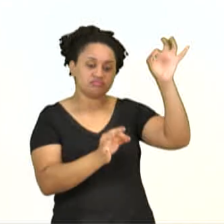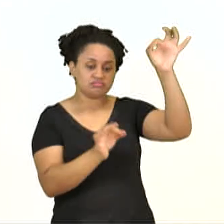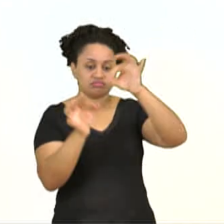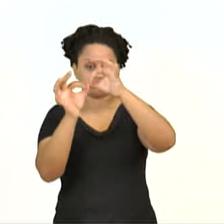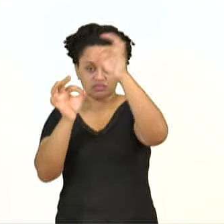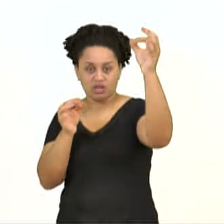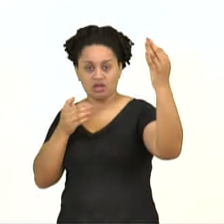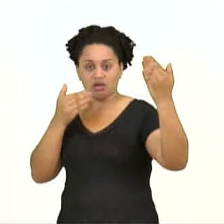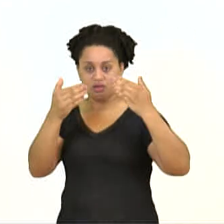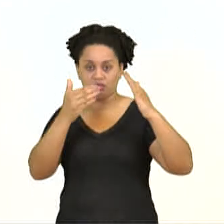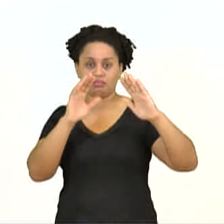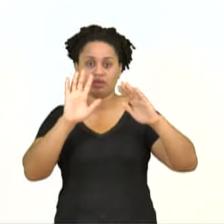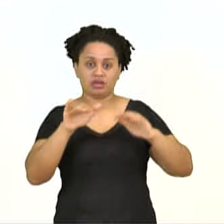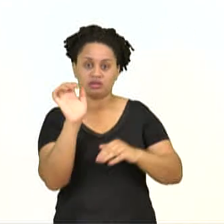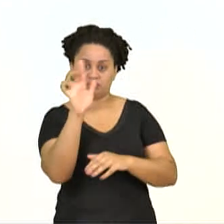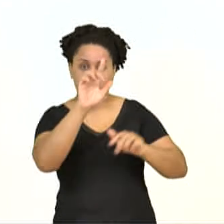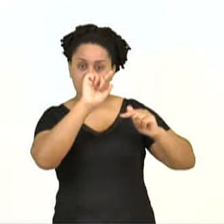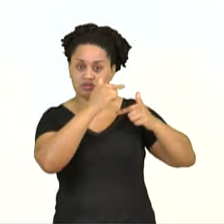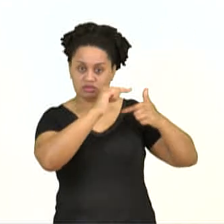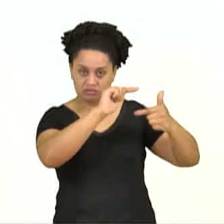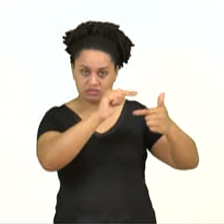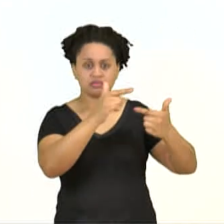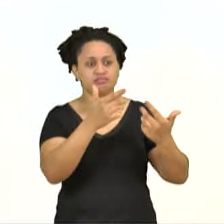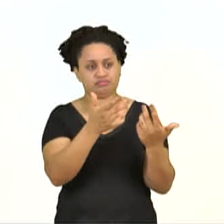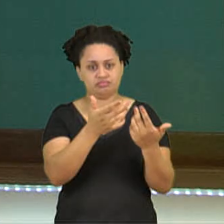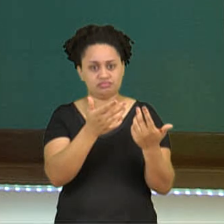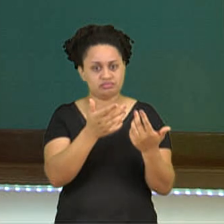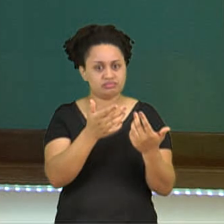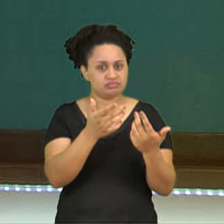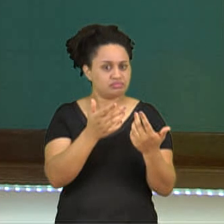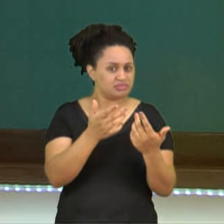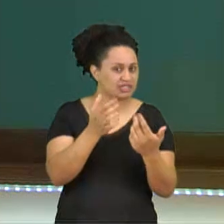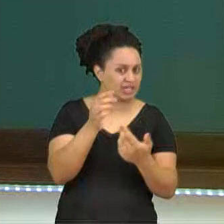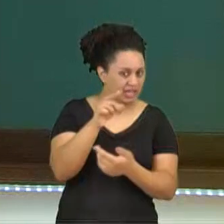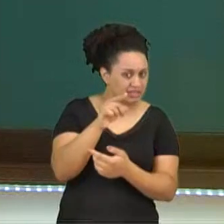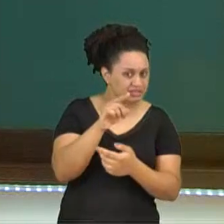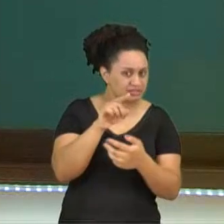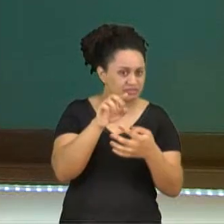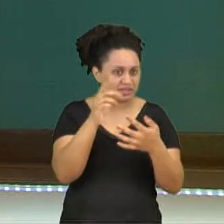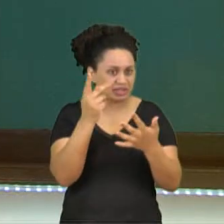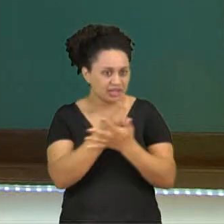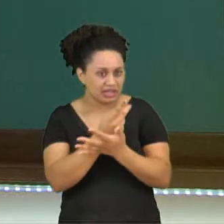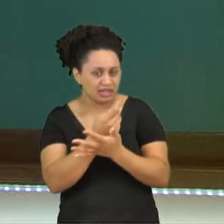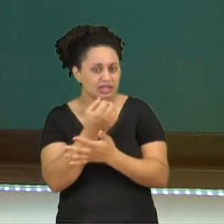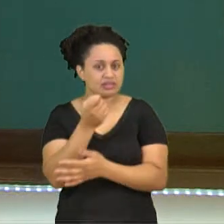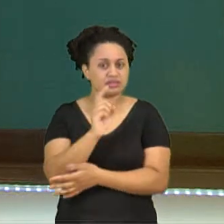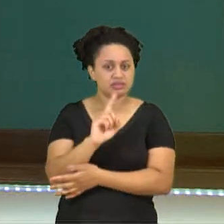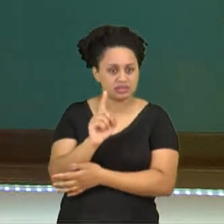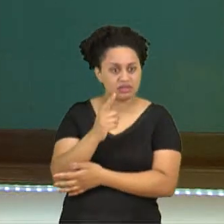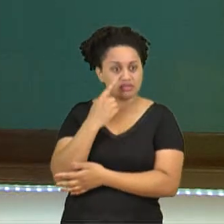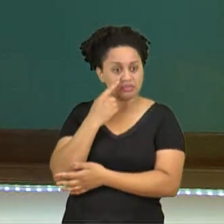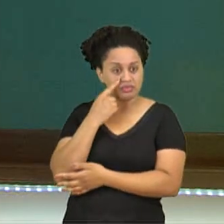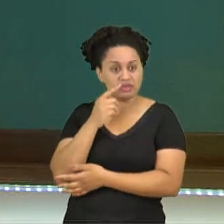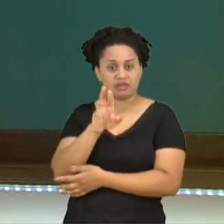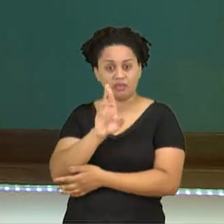ao basquetebol convencional? Será que você acertou? Será que é essa? Vamos ver a